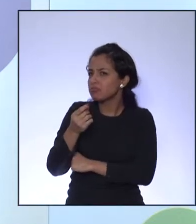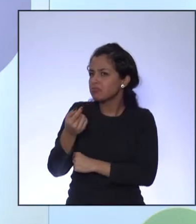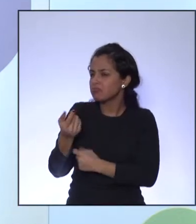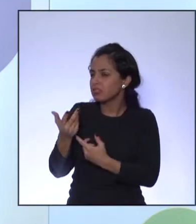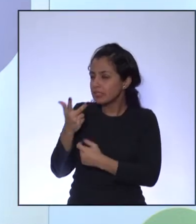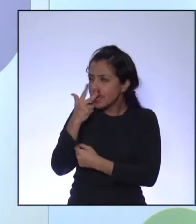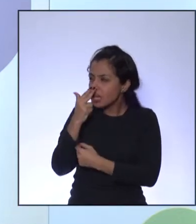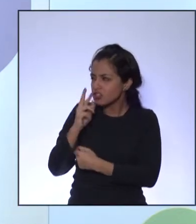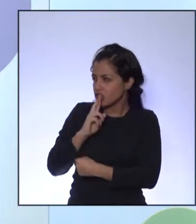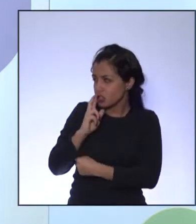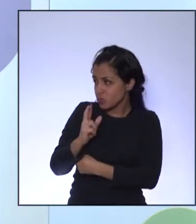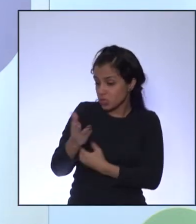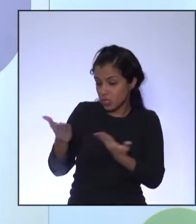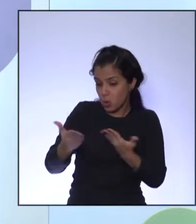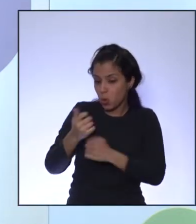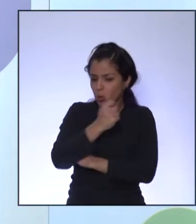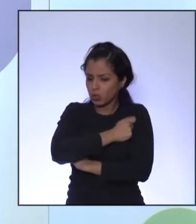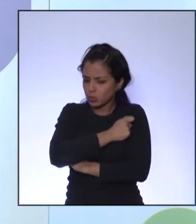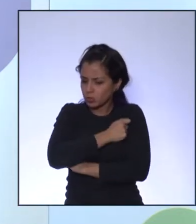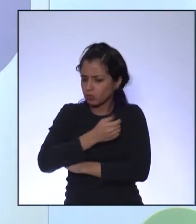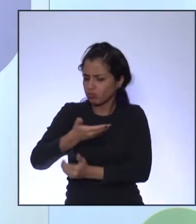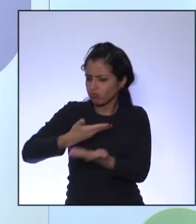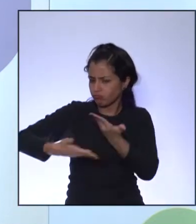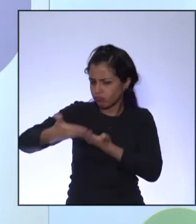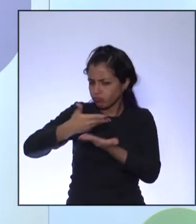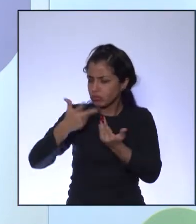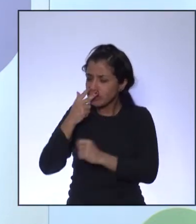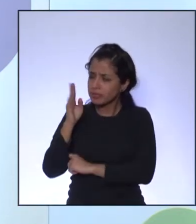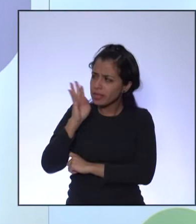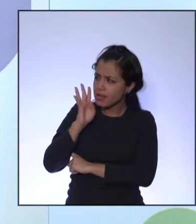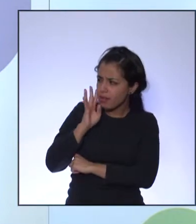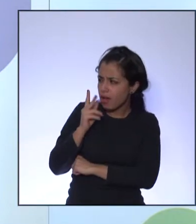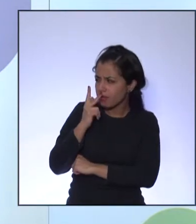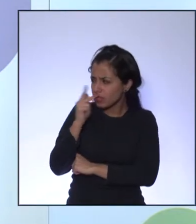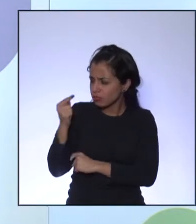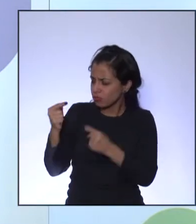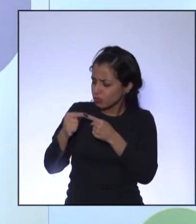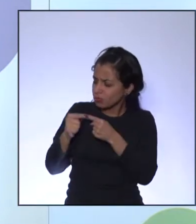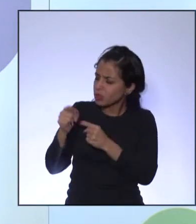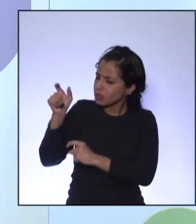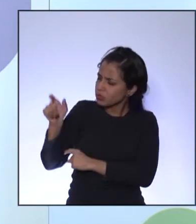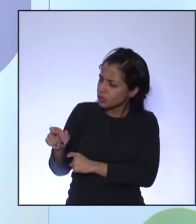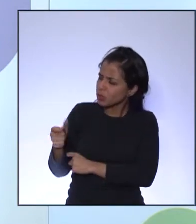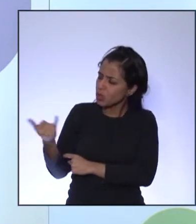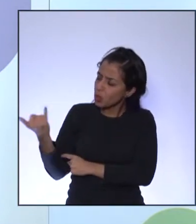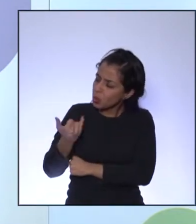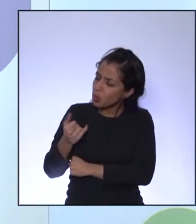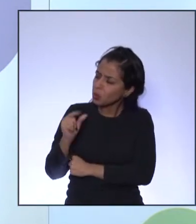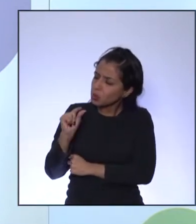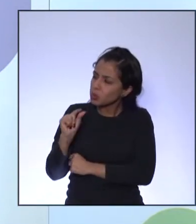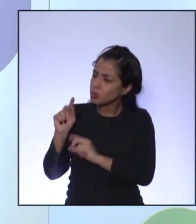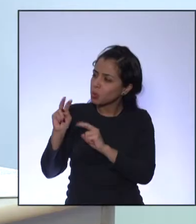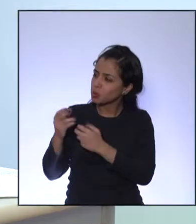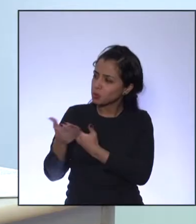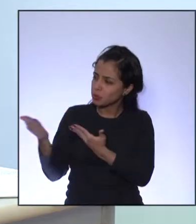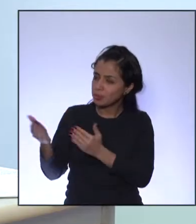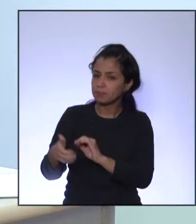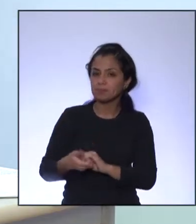respostas que eles estão trazendo têm coisas bacanas? Você se reconhece? Conta um pouquinho para a gente, Roberta, por favor.